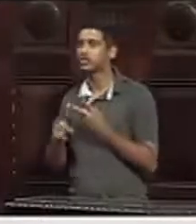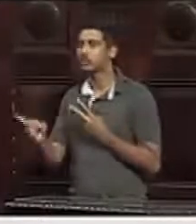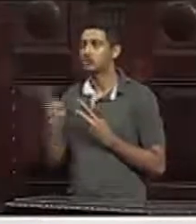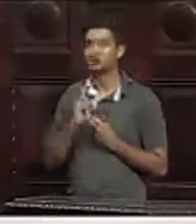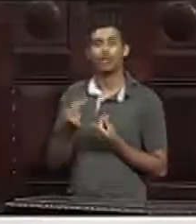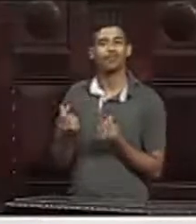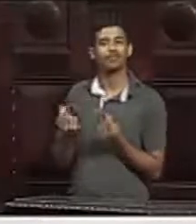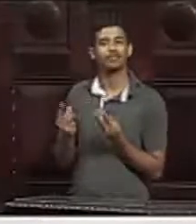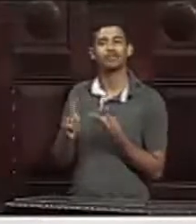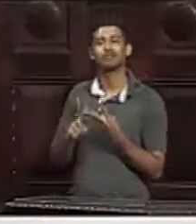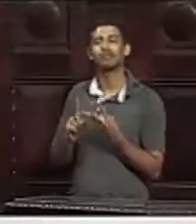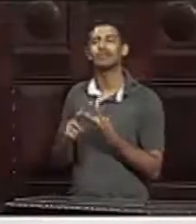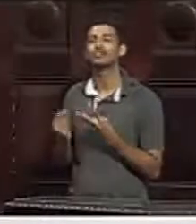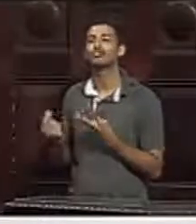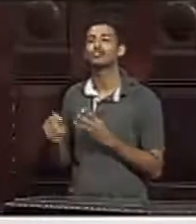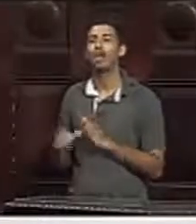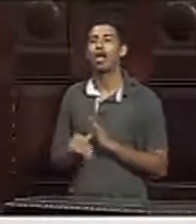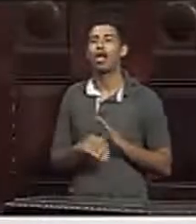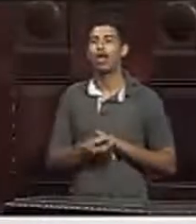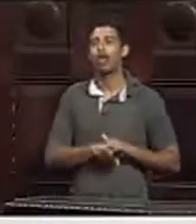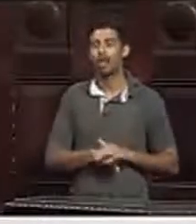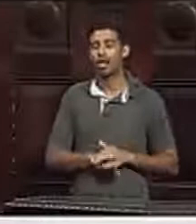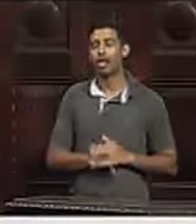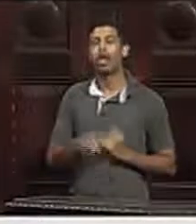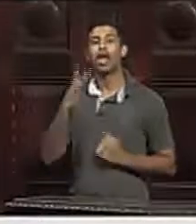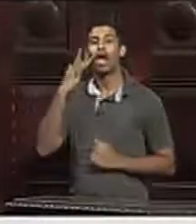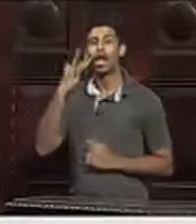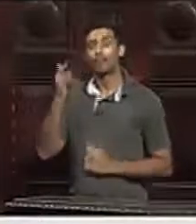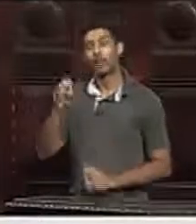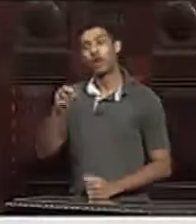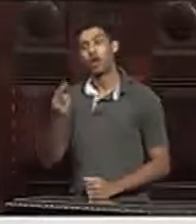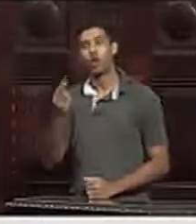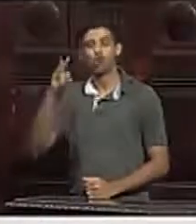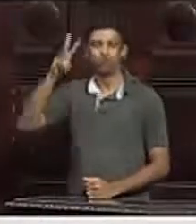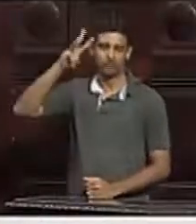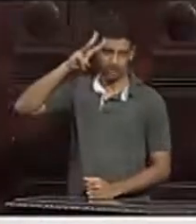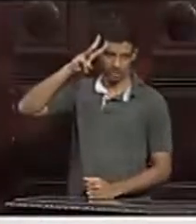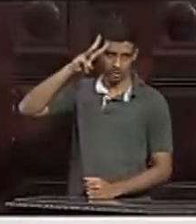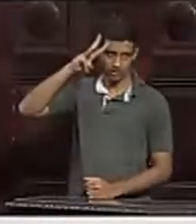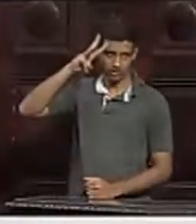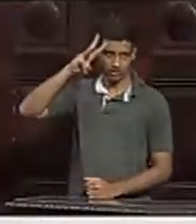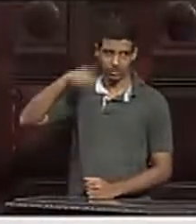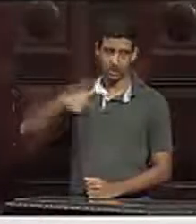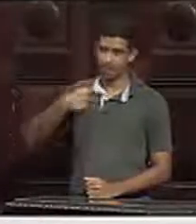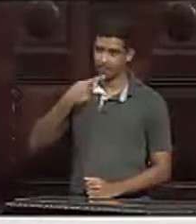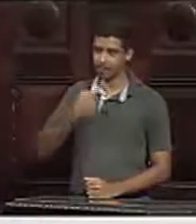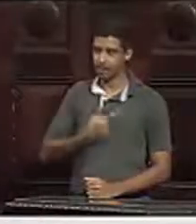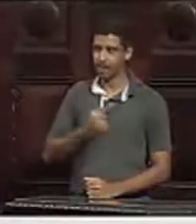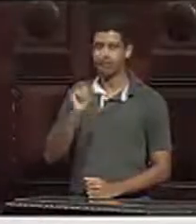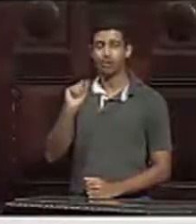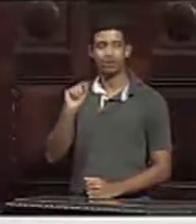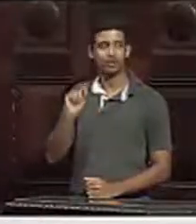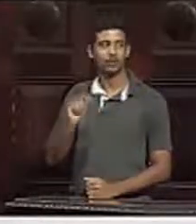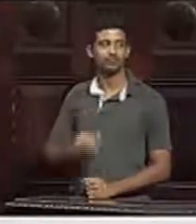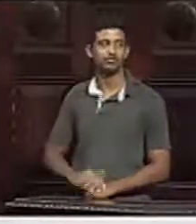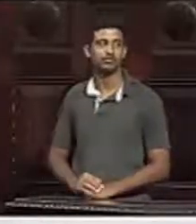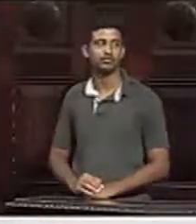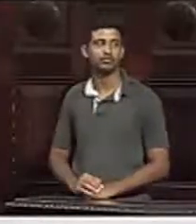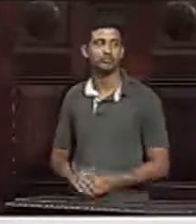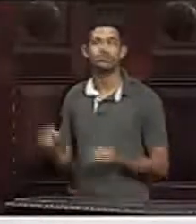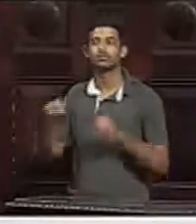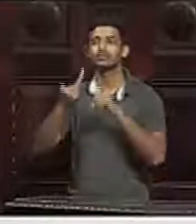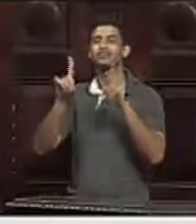dinheiro, nos mecanismos. Amanhã, ou na terça-feira, eu vou abordar a questão